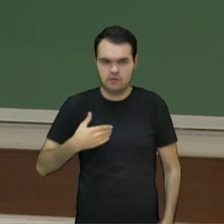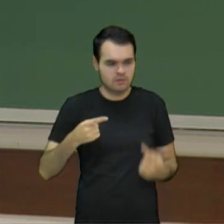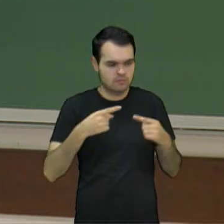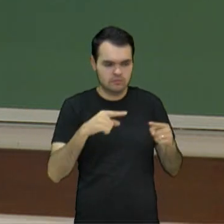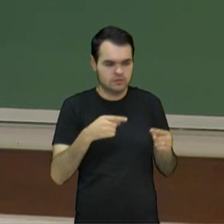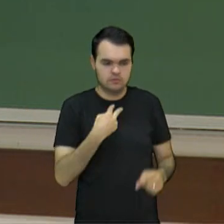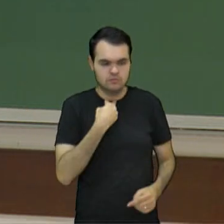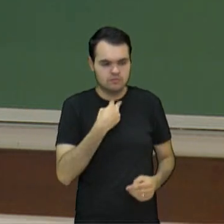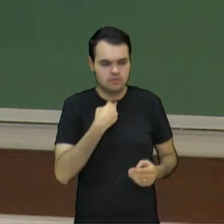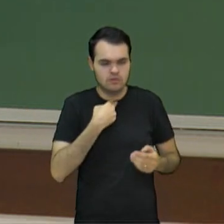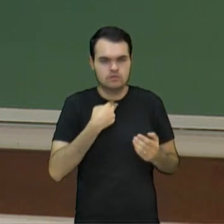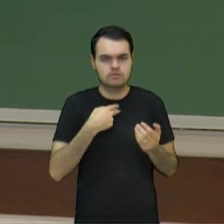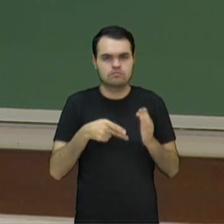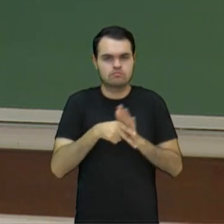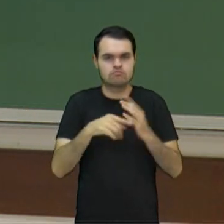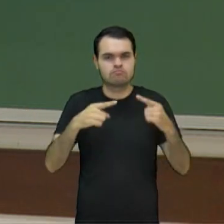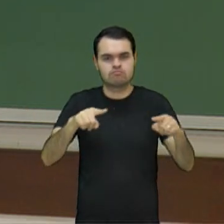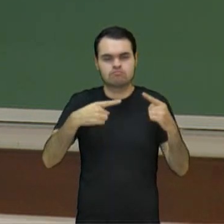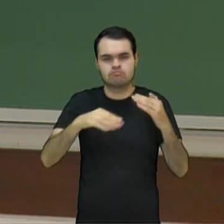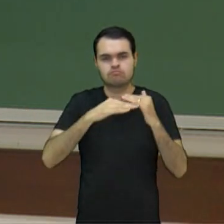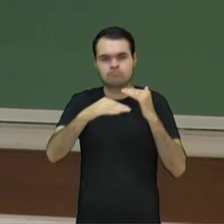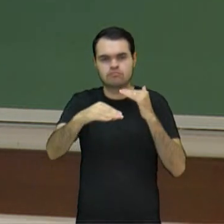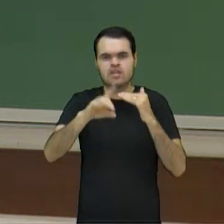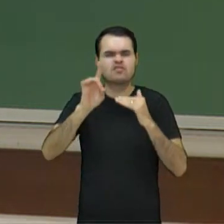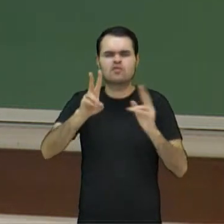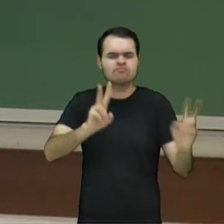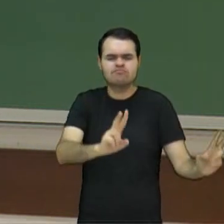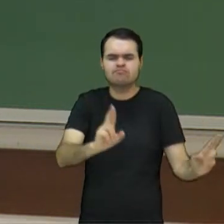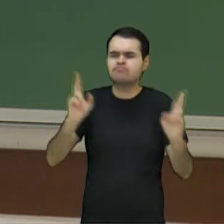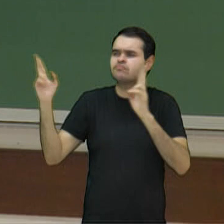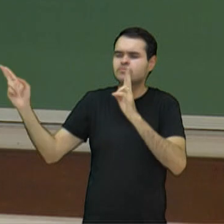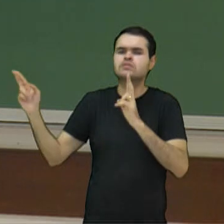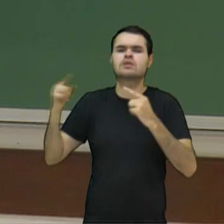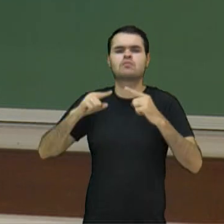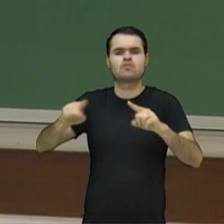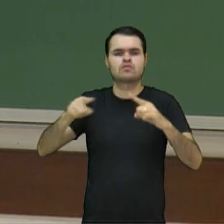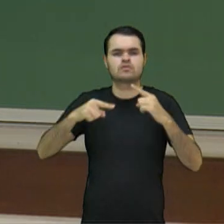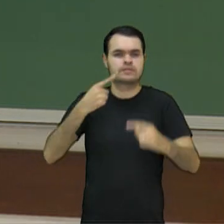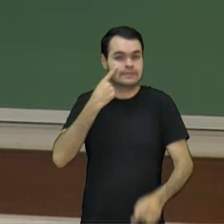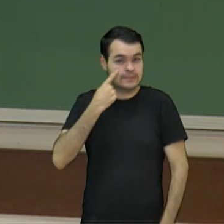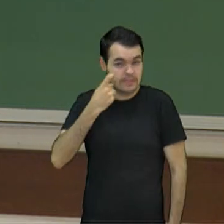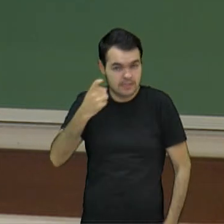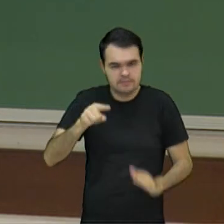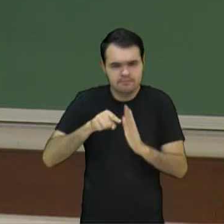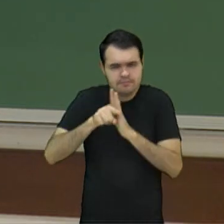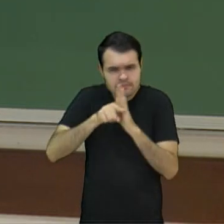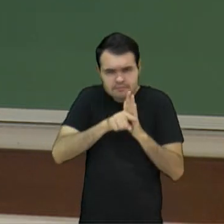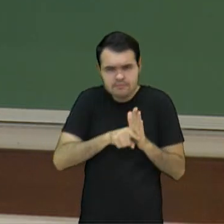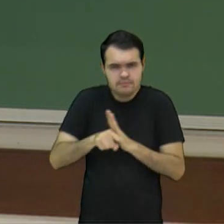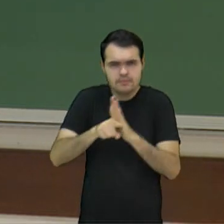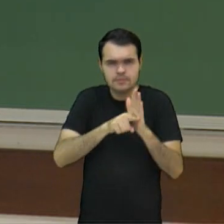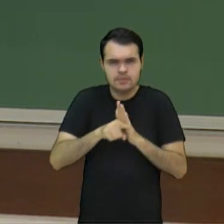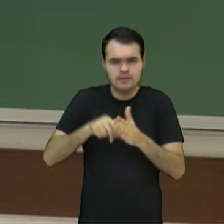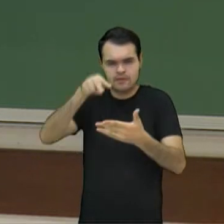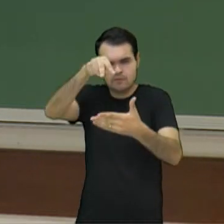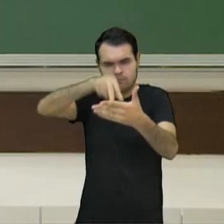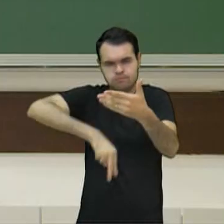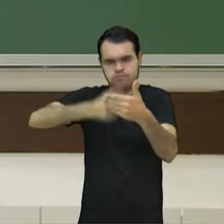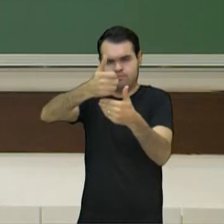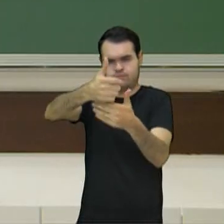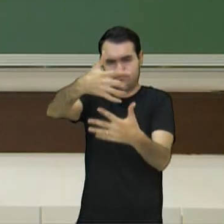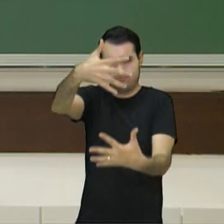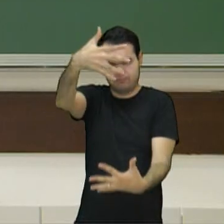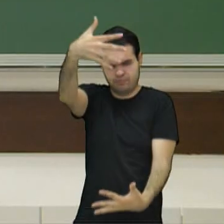não podia ser tocada. Isso aqui é só um fragmento, pessoal, da música. Quem tiver o interesse, dá uma procurada ali, vê ela inteira, vê